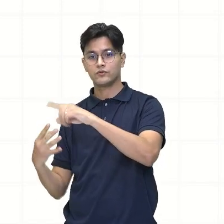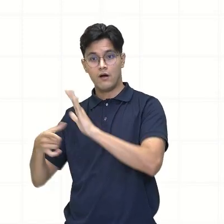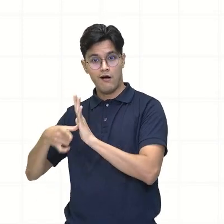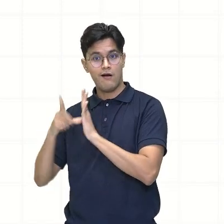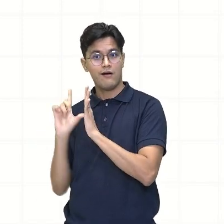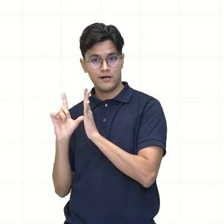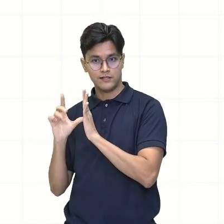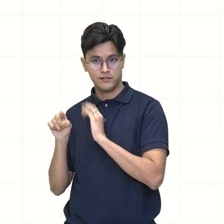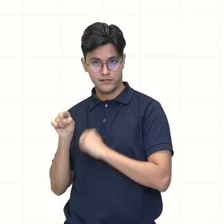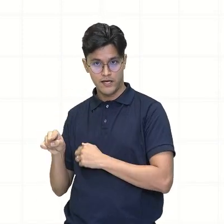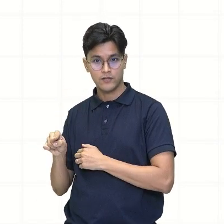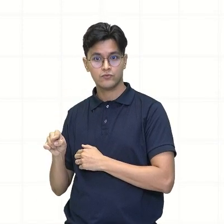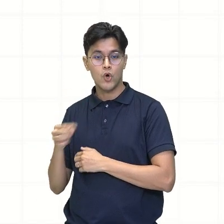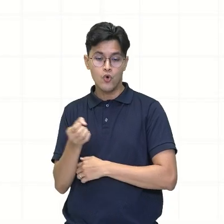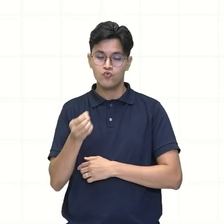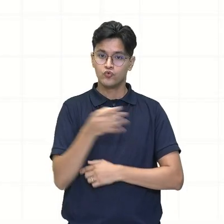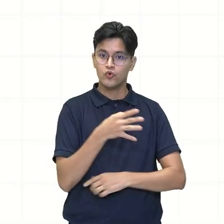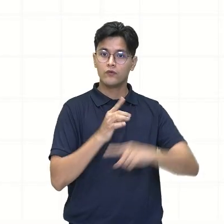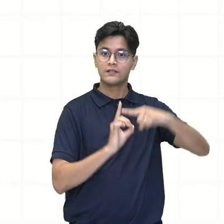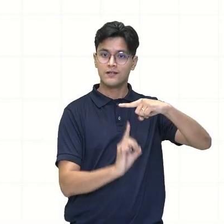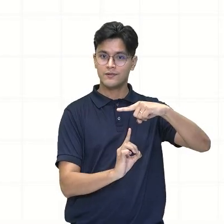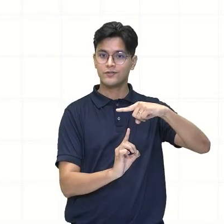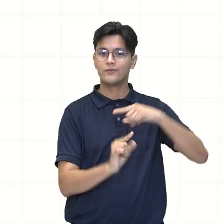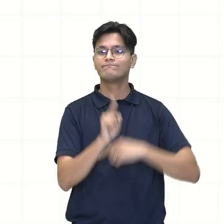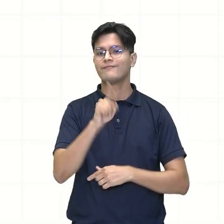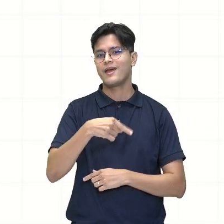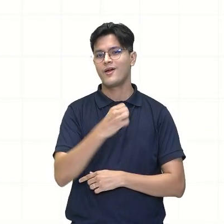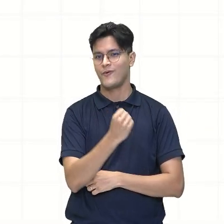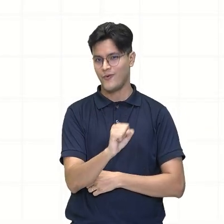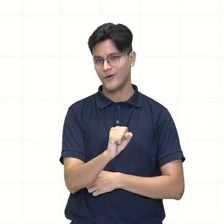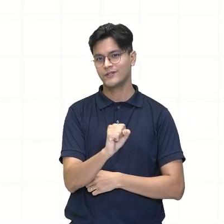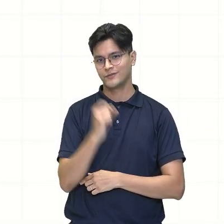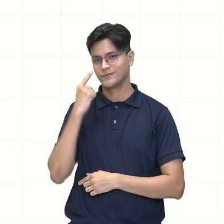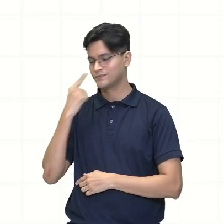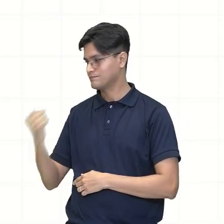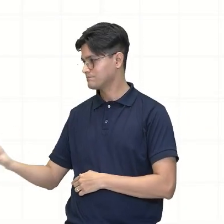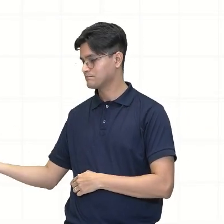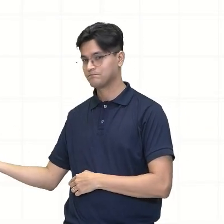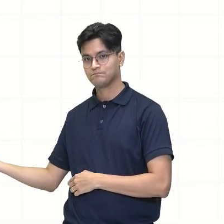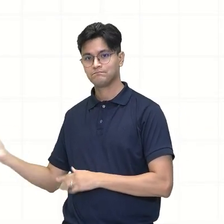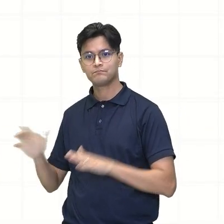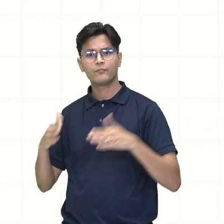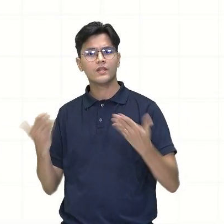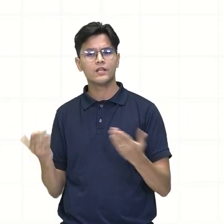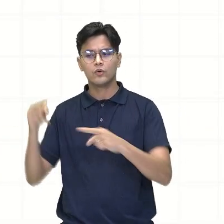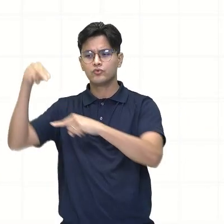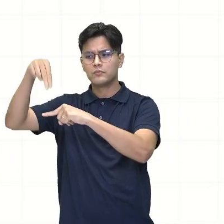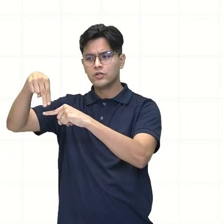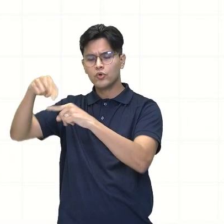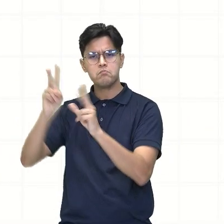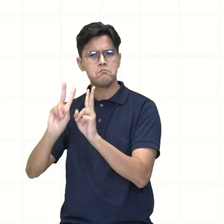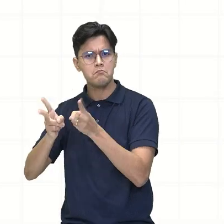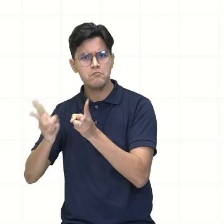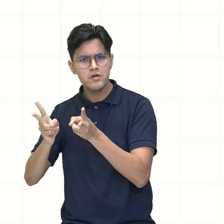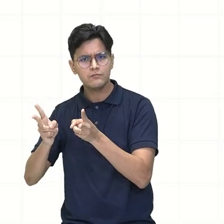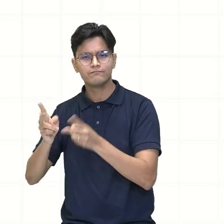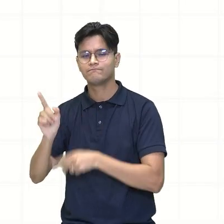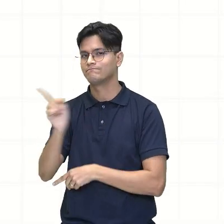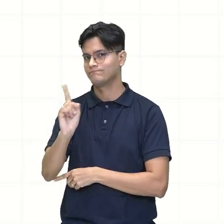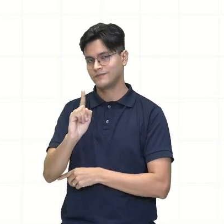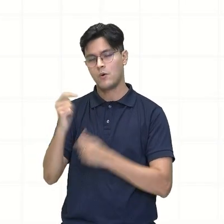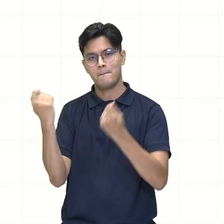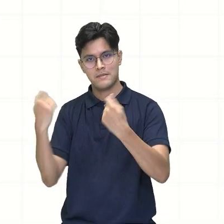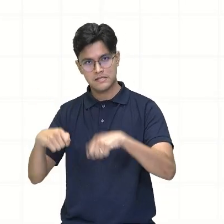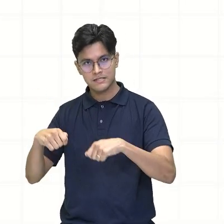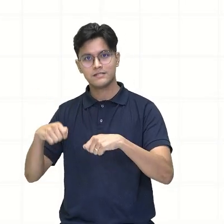agora esse novo denominador é 8. Então, eu não posso colocar esse mesmo numerador aqui em cima, não. Está errado. O que eu tenho que